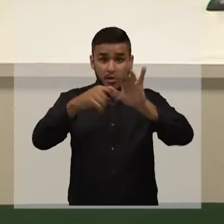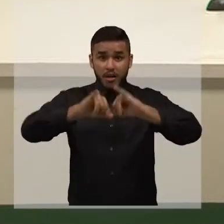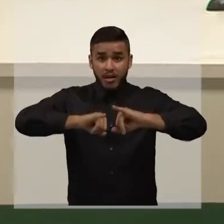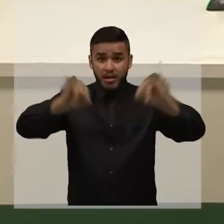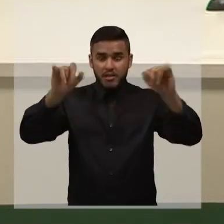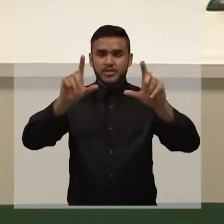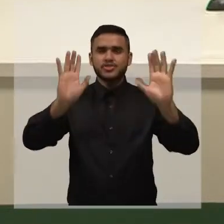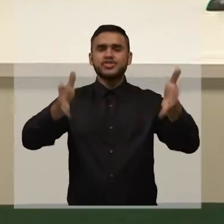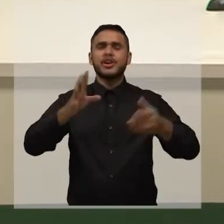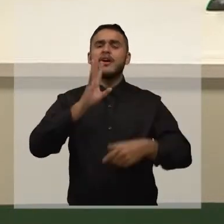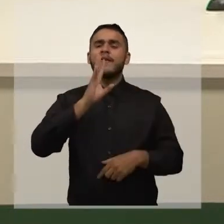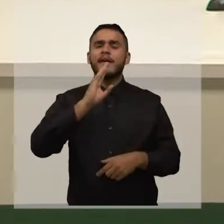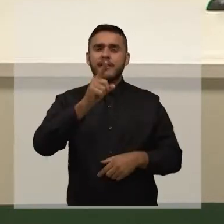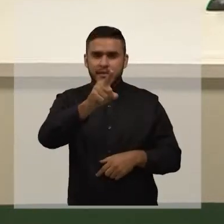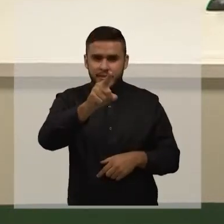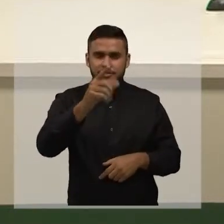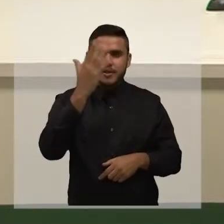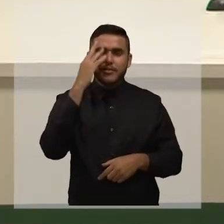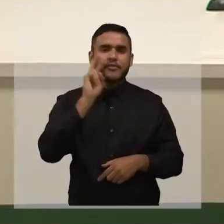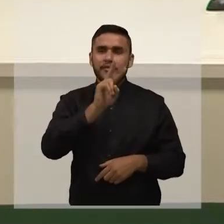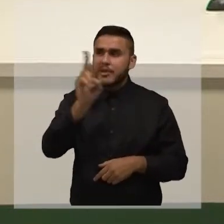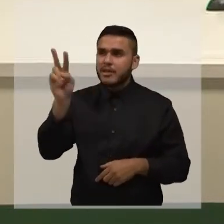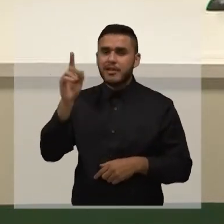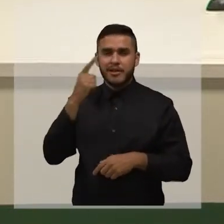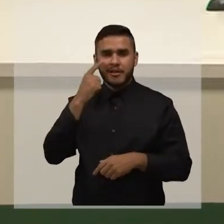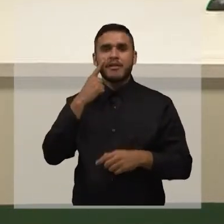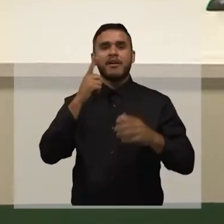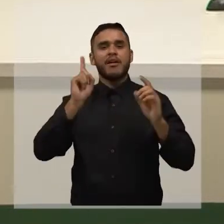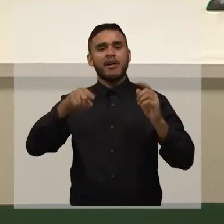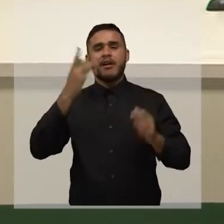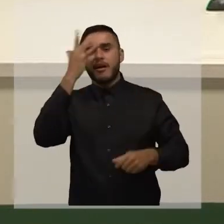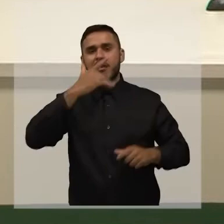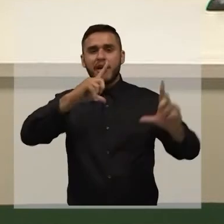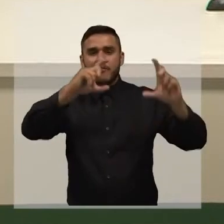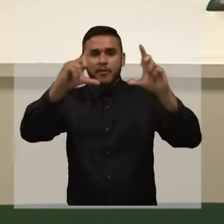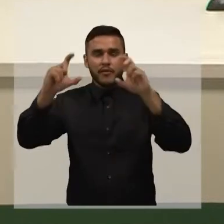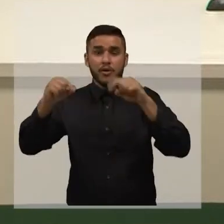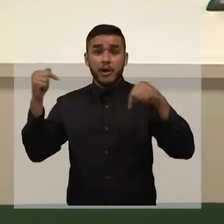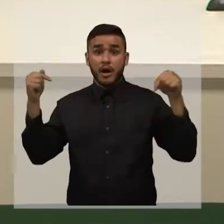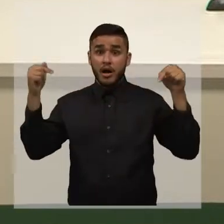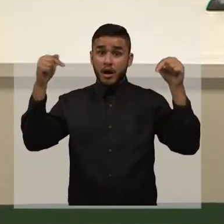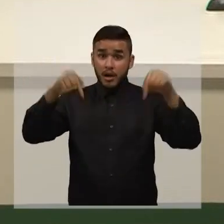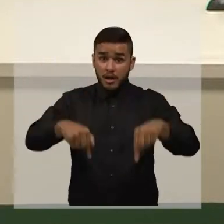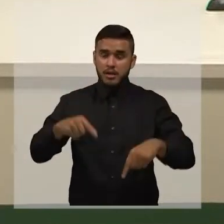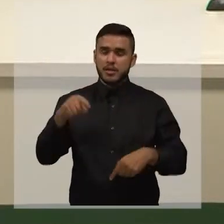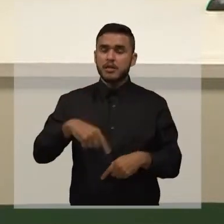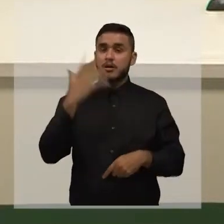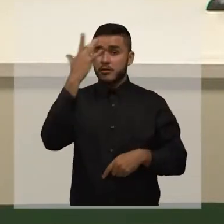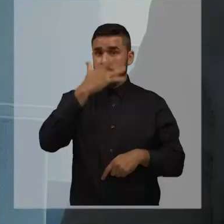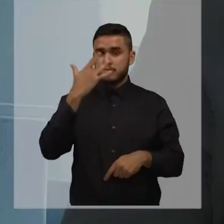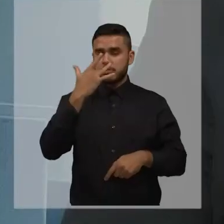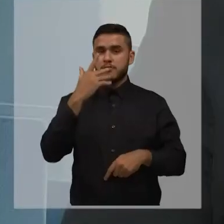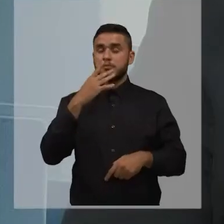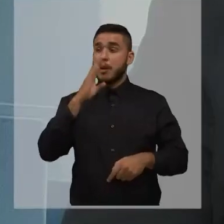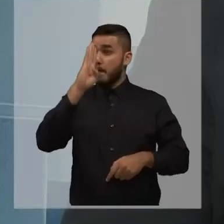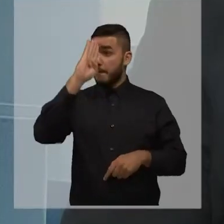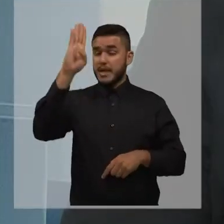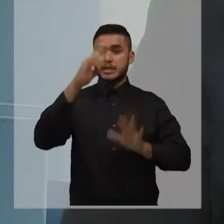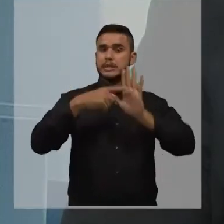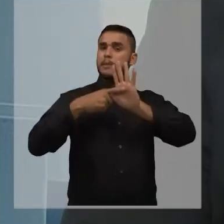telespectador terá lido ou visto algumas cenas ou fotos de Fernando Haddad. Aí ele vai chegar aqui como a figura principal do